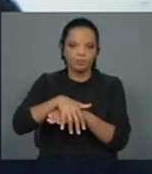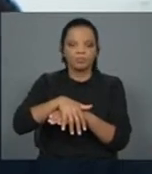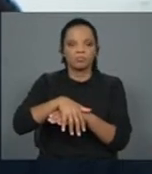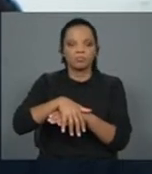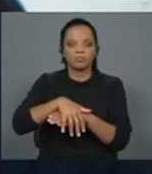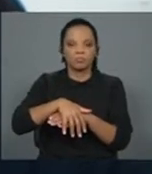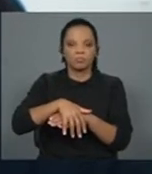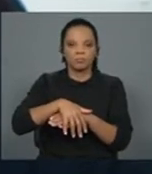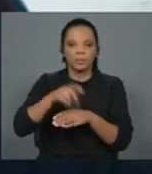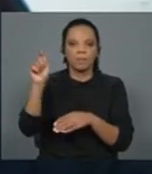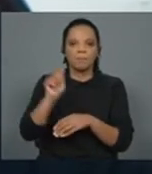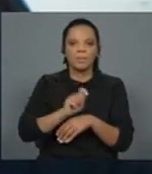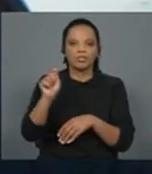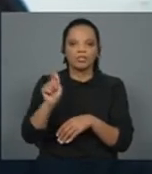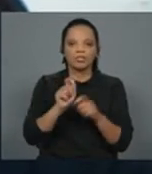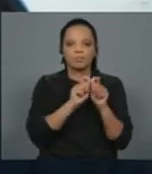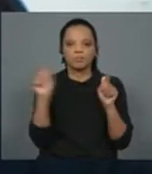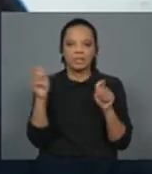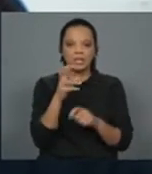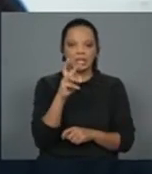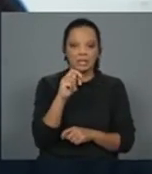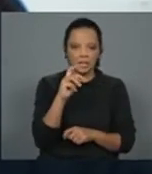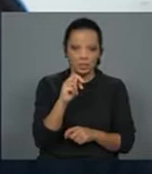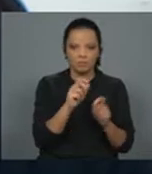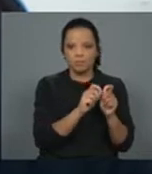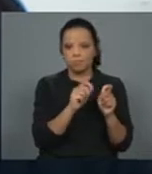de 13 meses, e